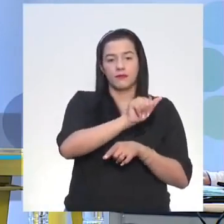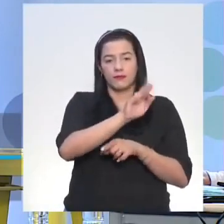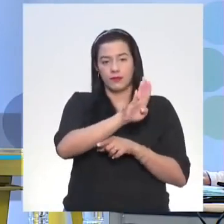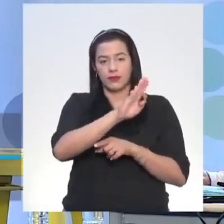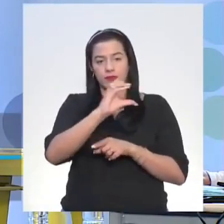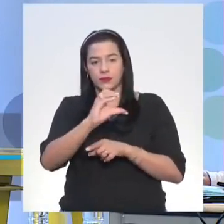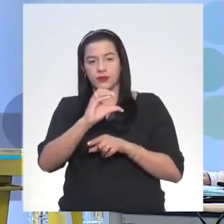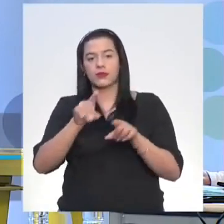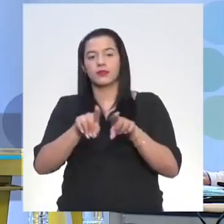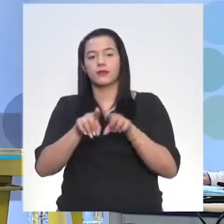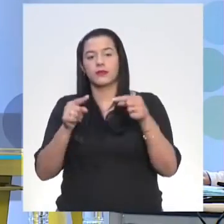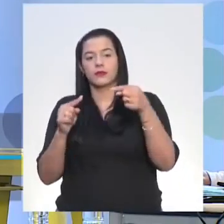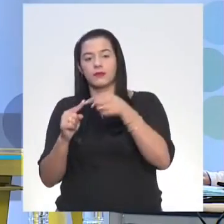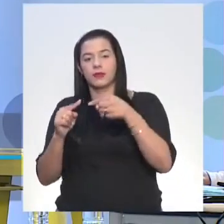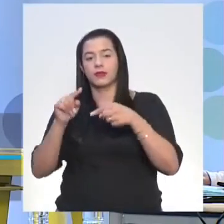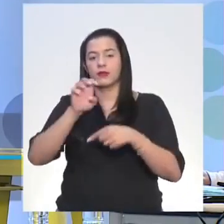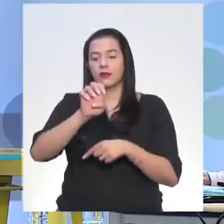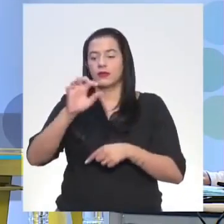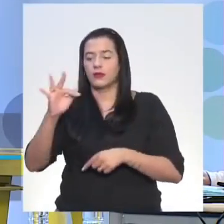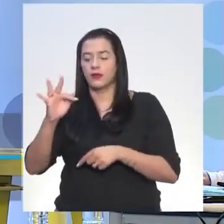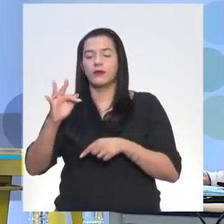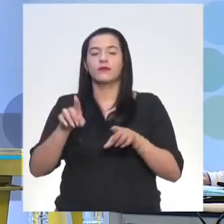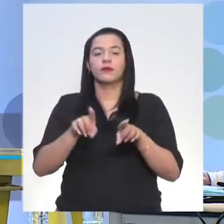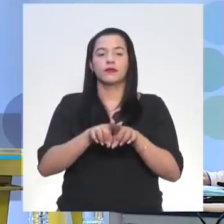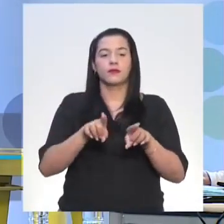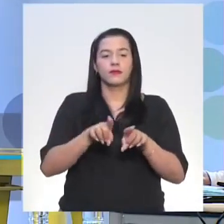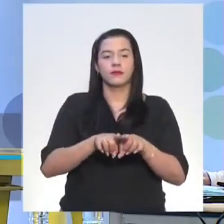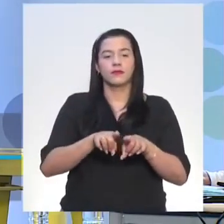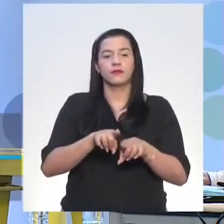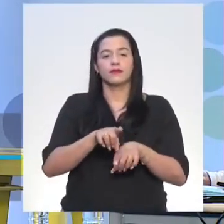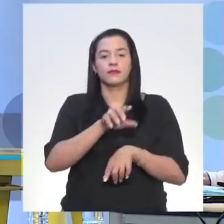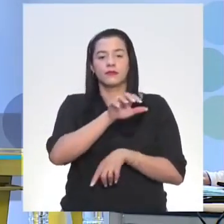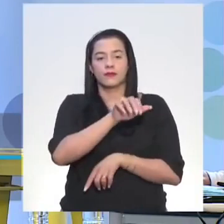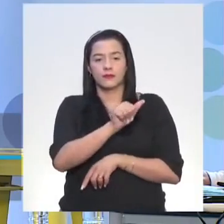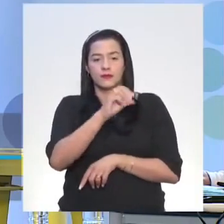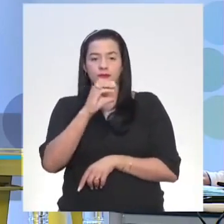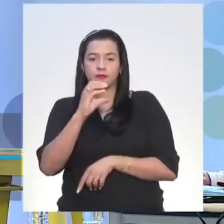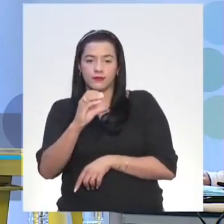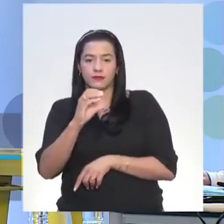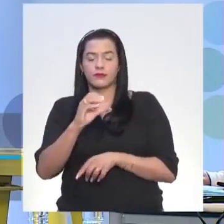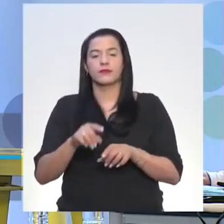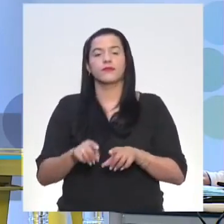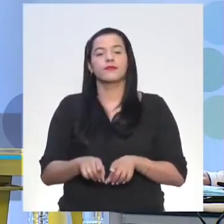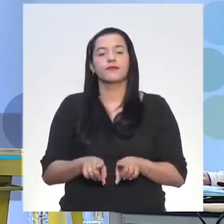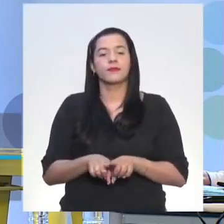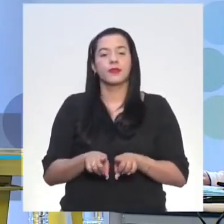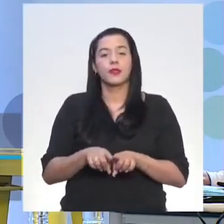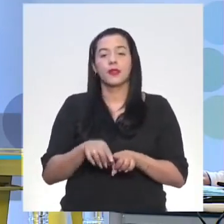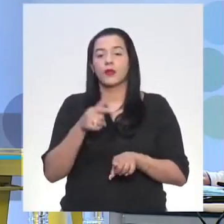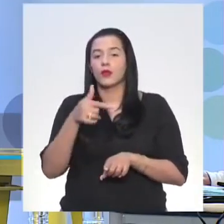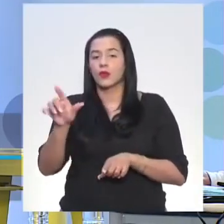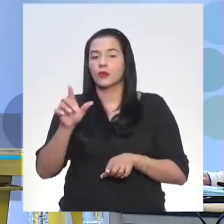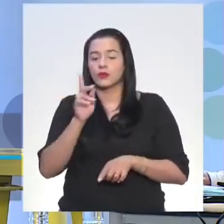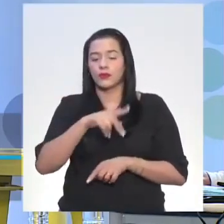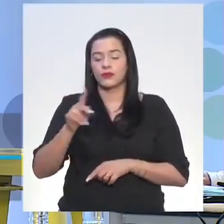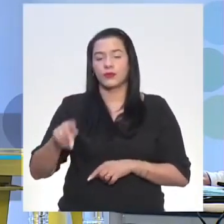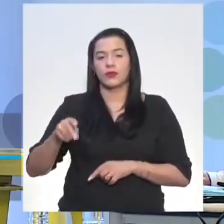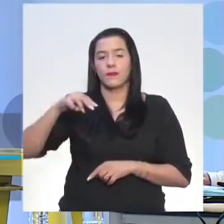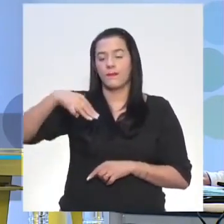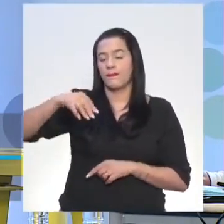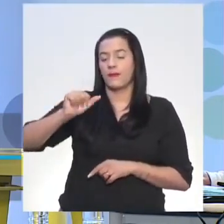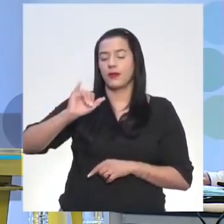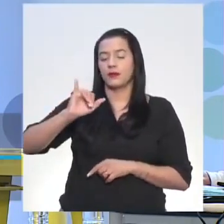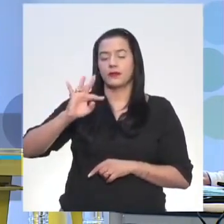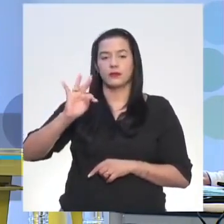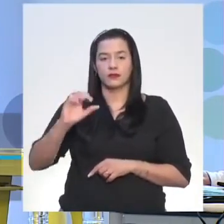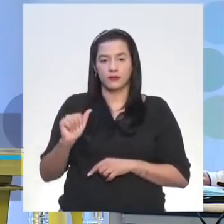ED e DF com AC, né? A aluna Thalita da professora Marina Mier. Cortou um pedacinho, mas você